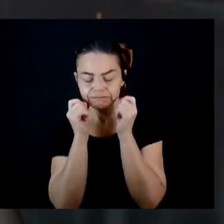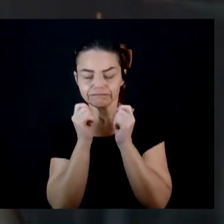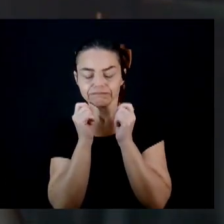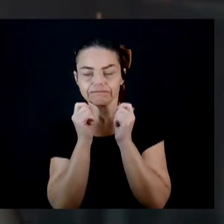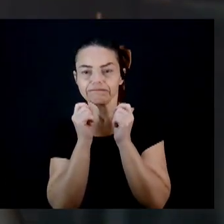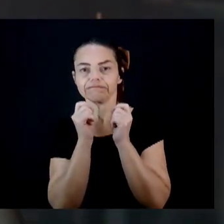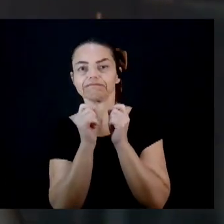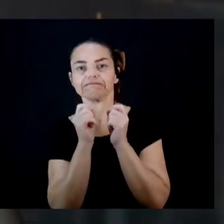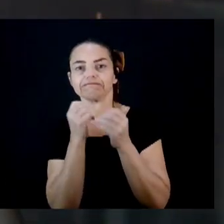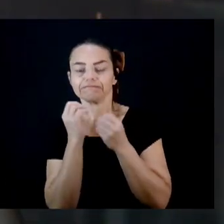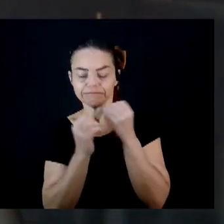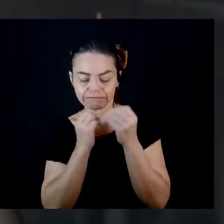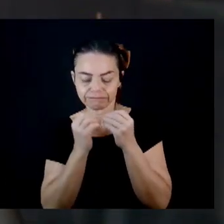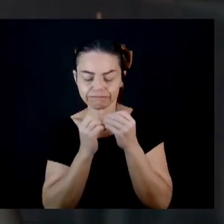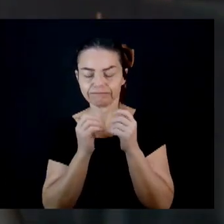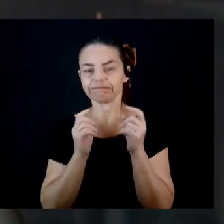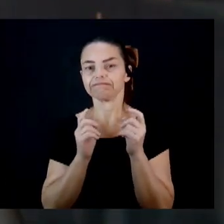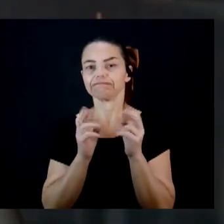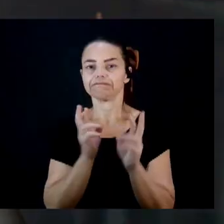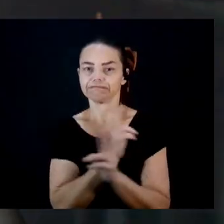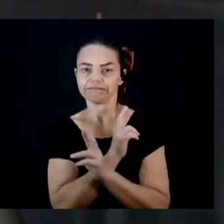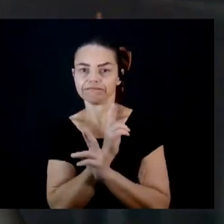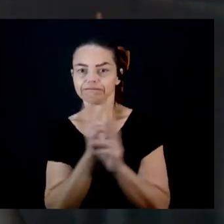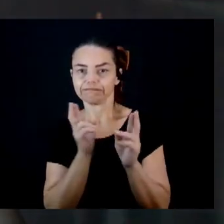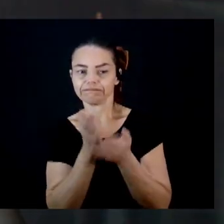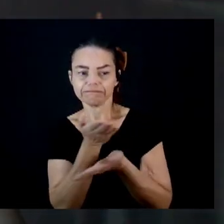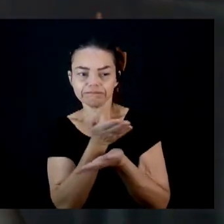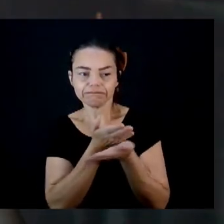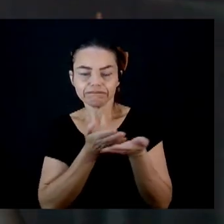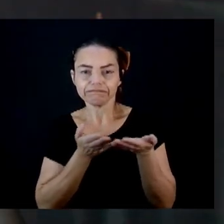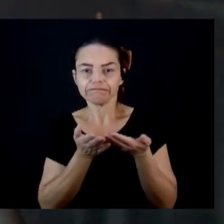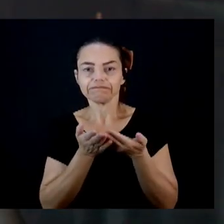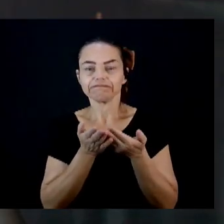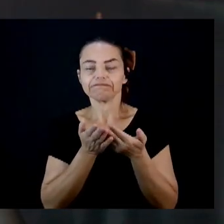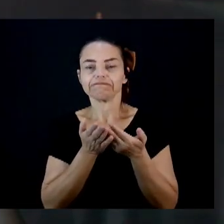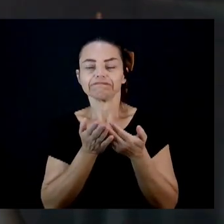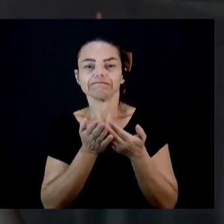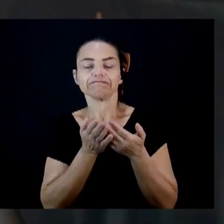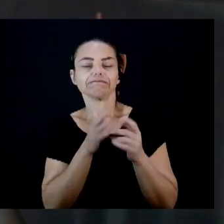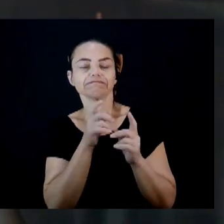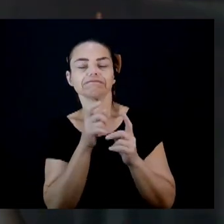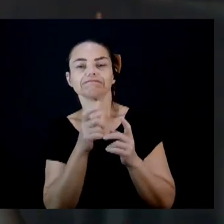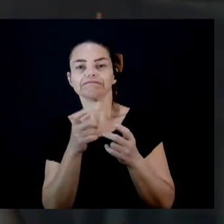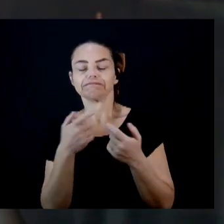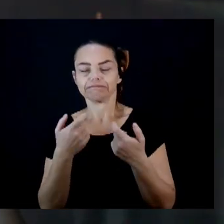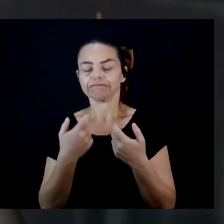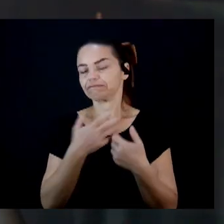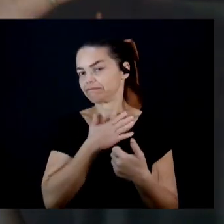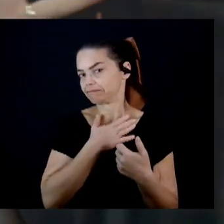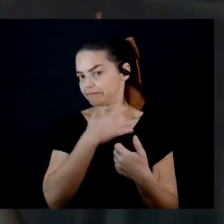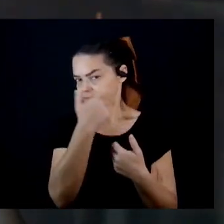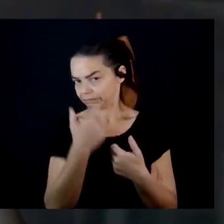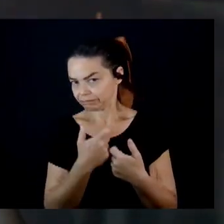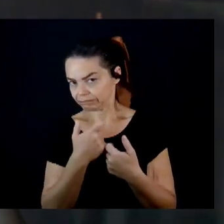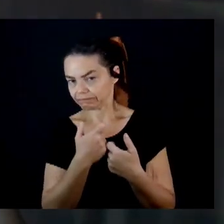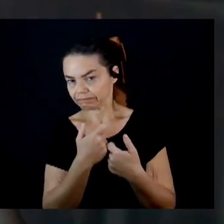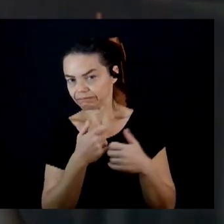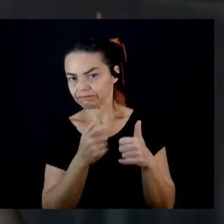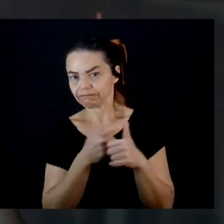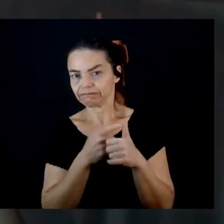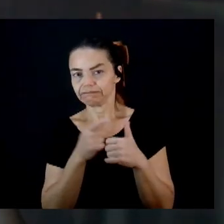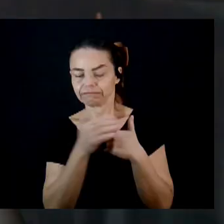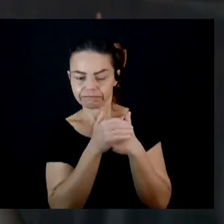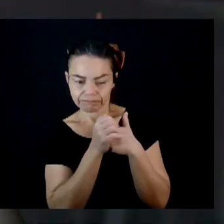que a gente se relaciona sexualmente com o nosso sexo depende desses primeiros contatos do afeto. Um exemplo,